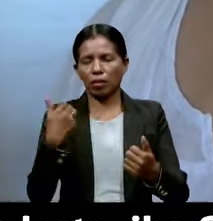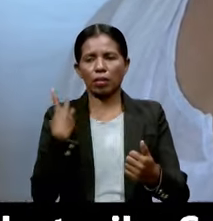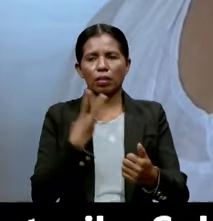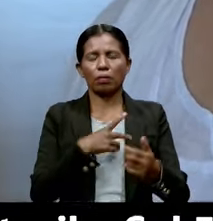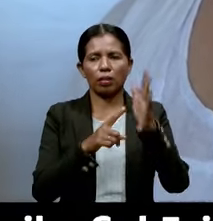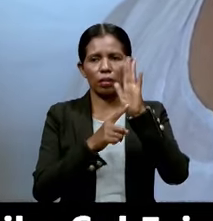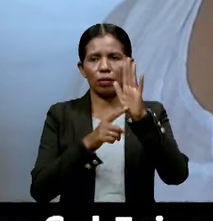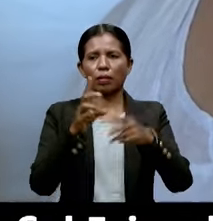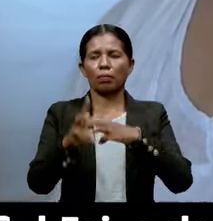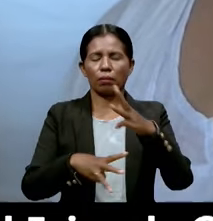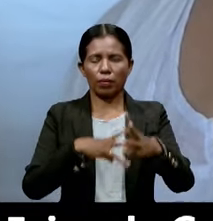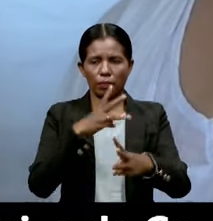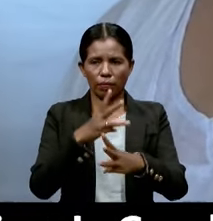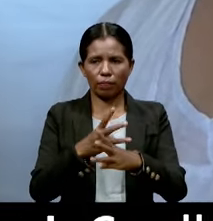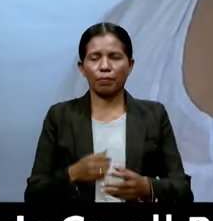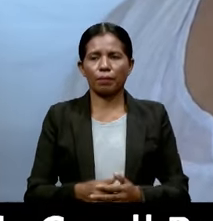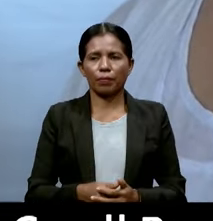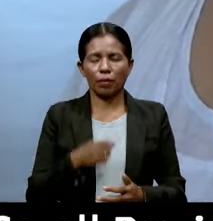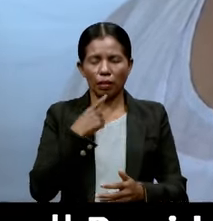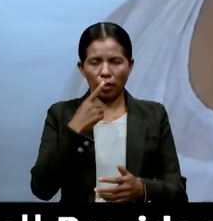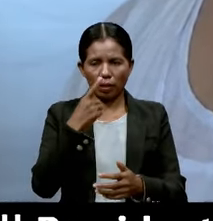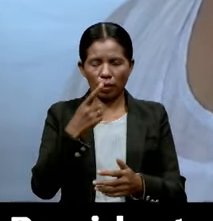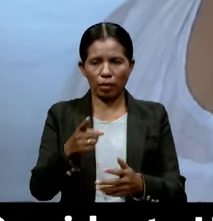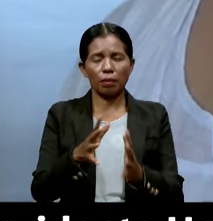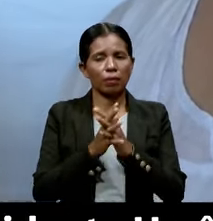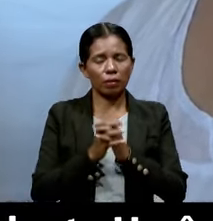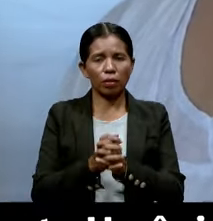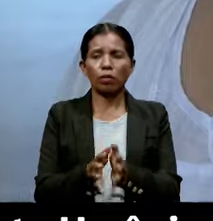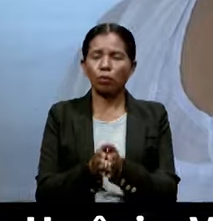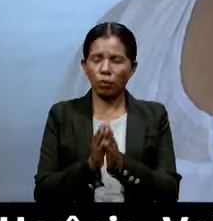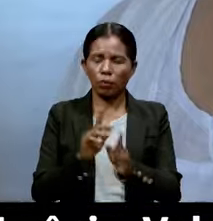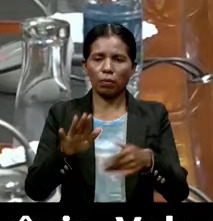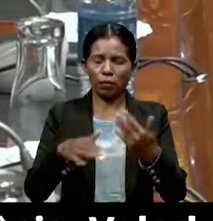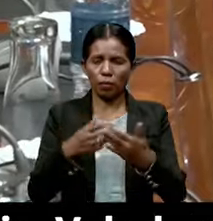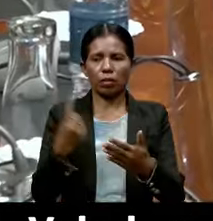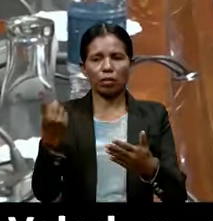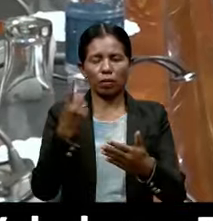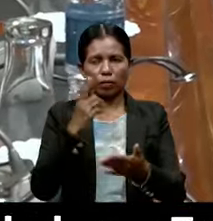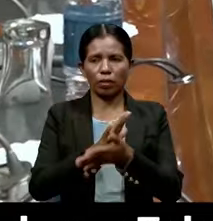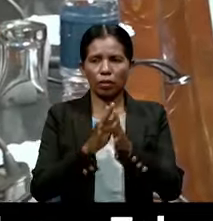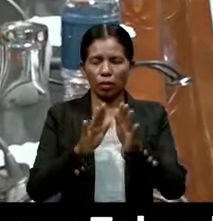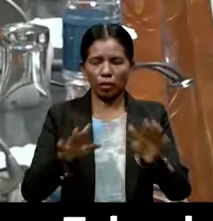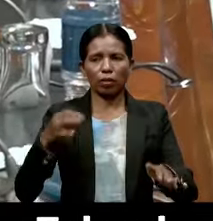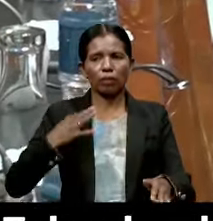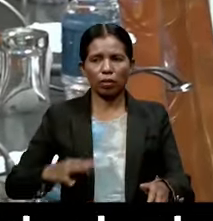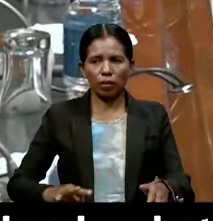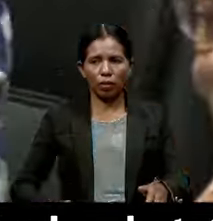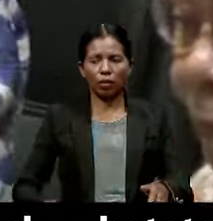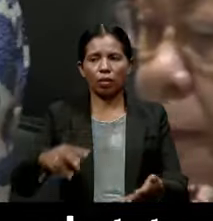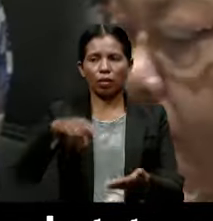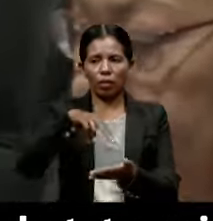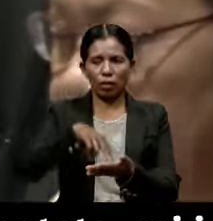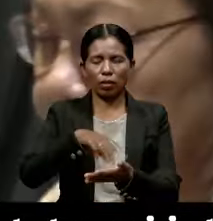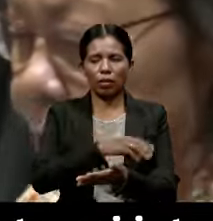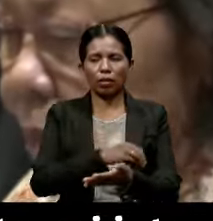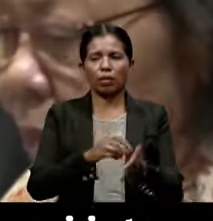ba mundo. Reverenda Sinodo Igreja Protestante ne husu komunidade sira atu manteng unidade no fraternidade ne be hariona